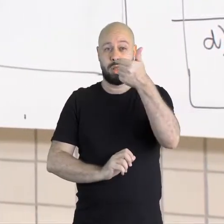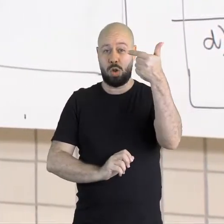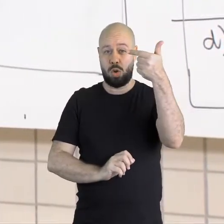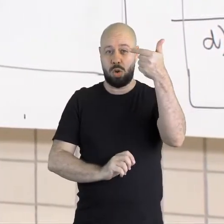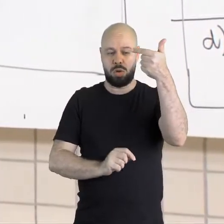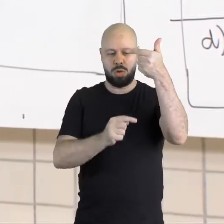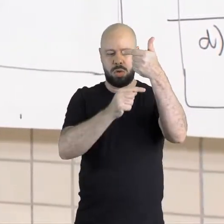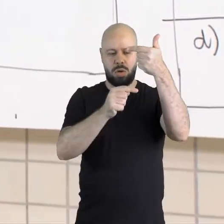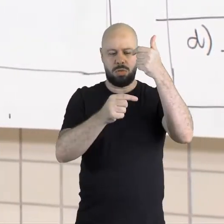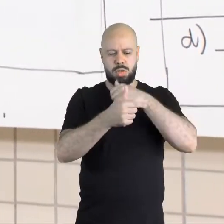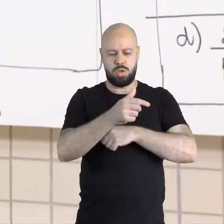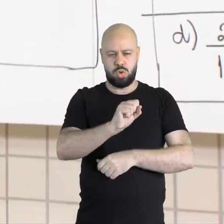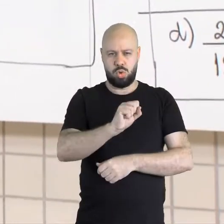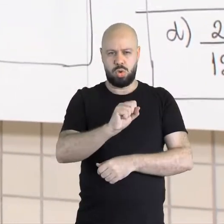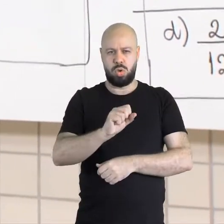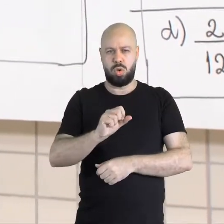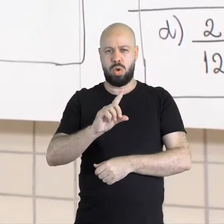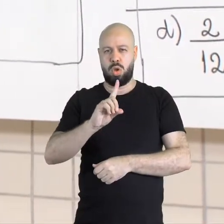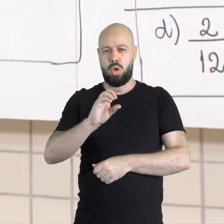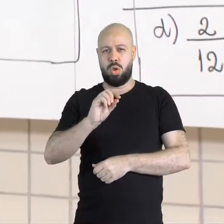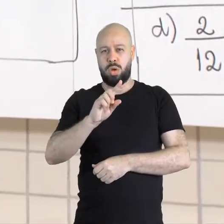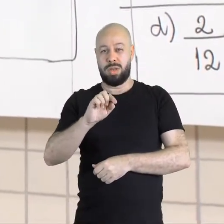Doze dezoitoavos.